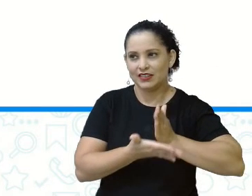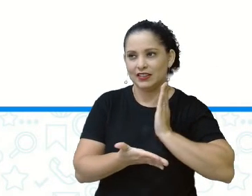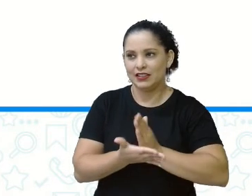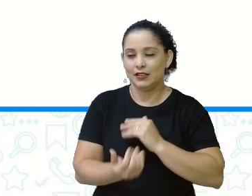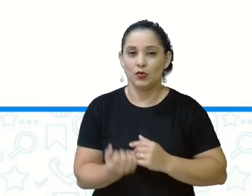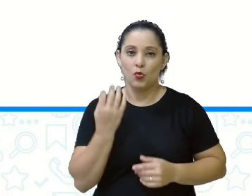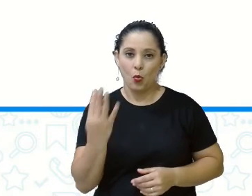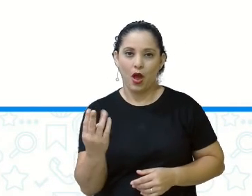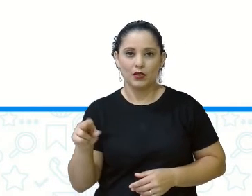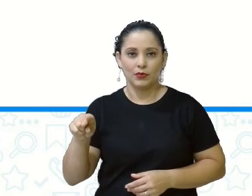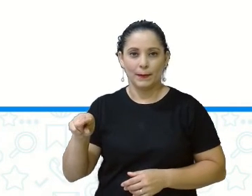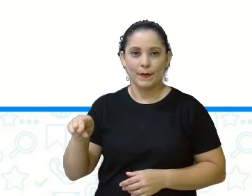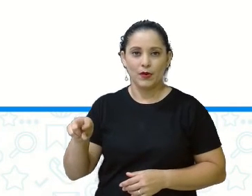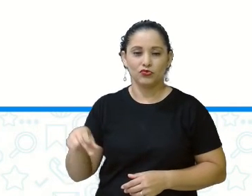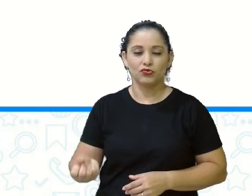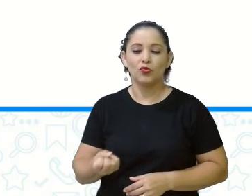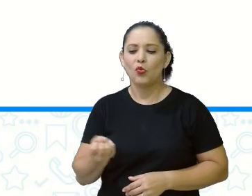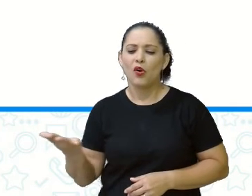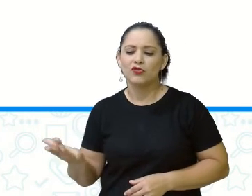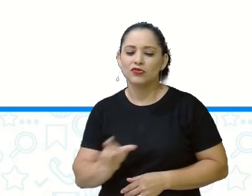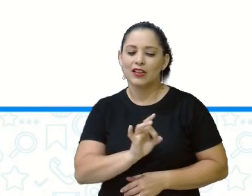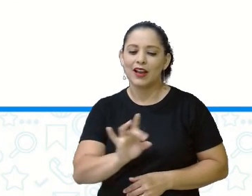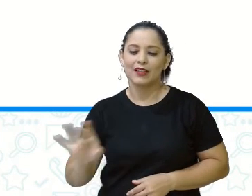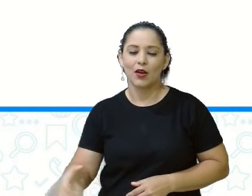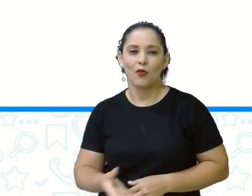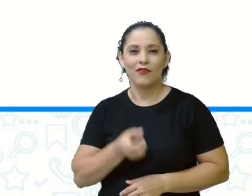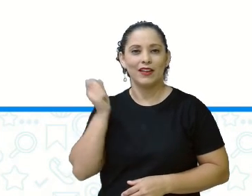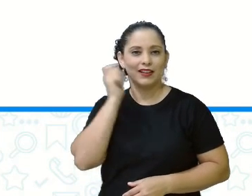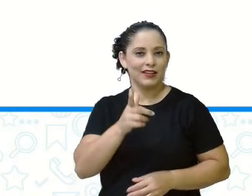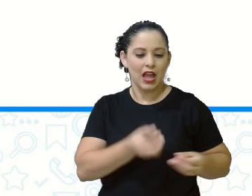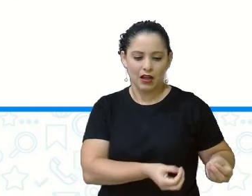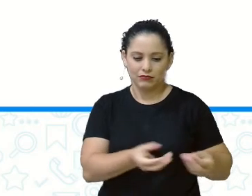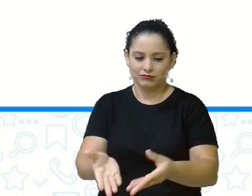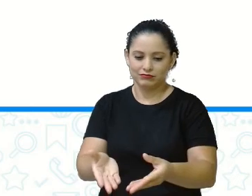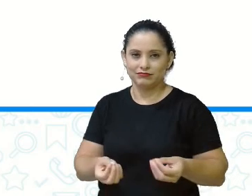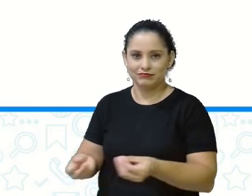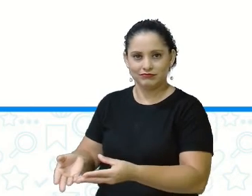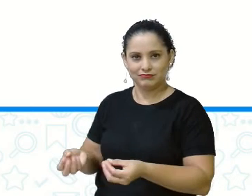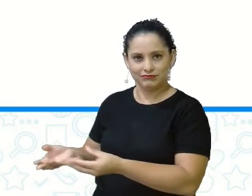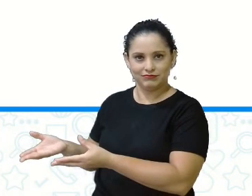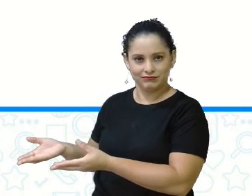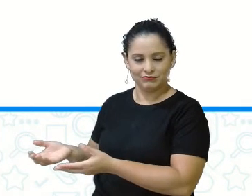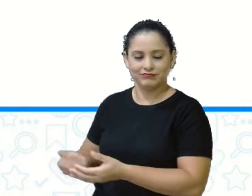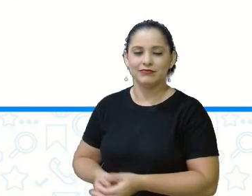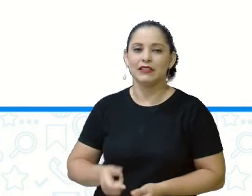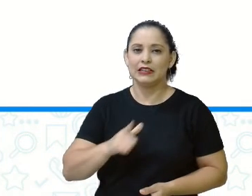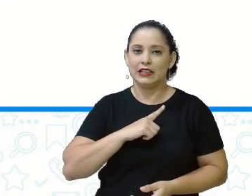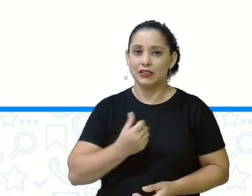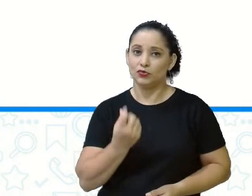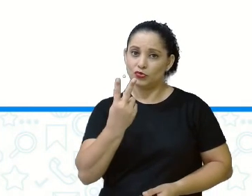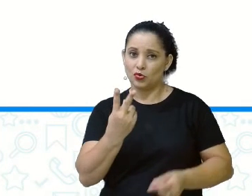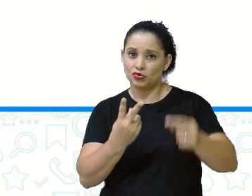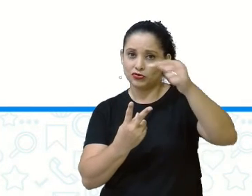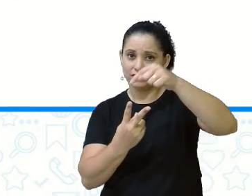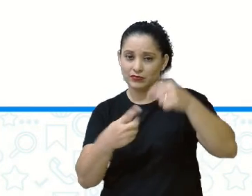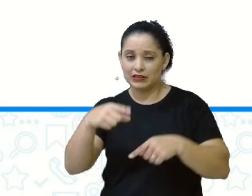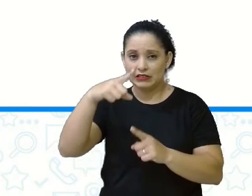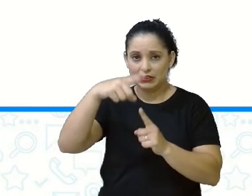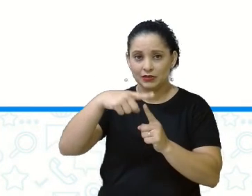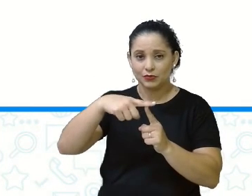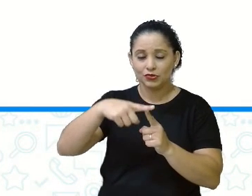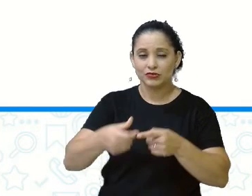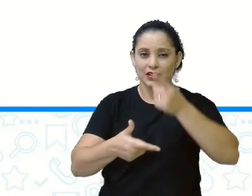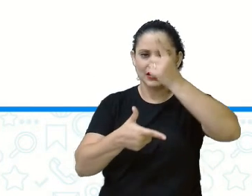camisas cada irmão ganhará. Nesse caso, você pode fazer os 2 tipos de divisão, ou